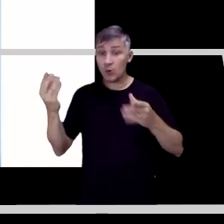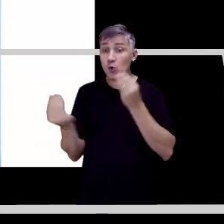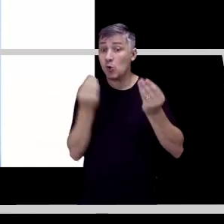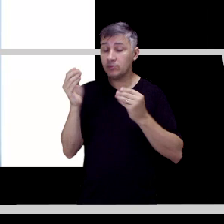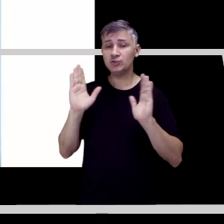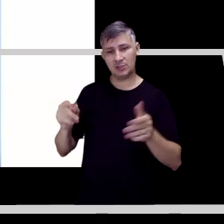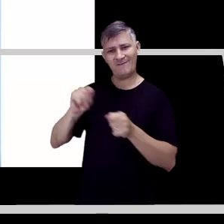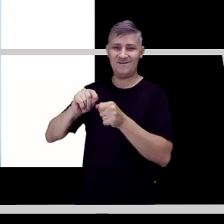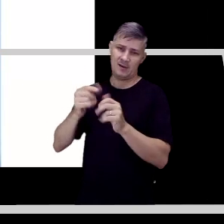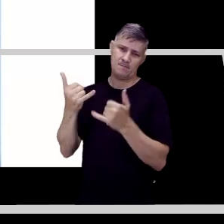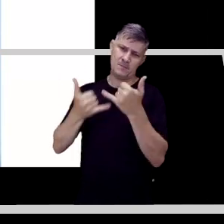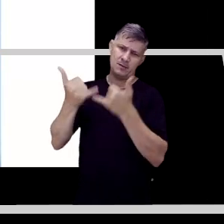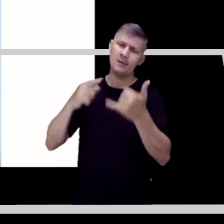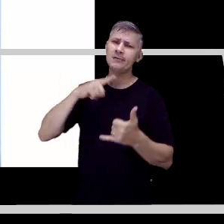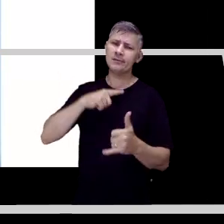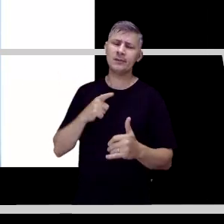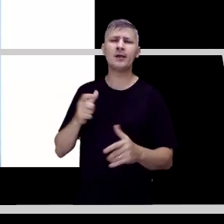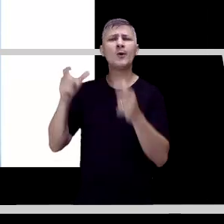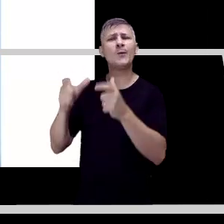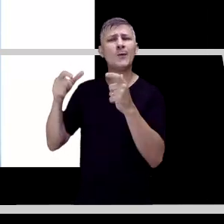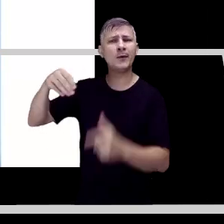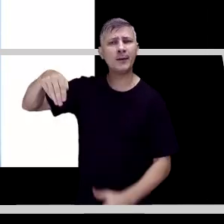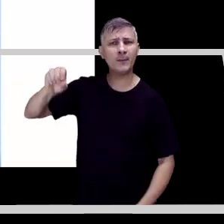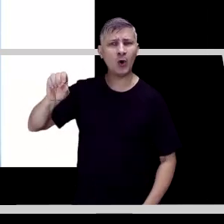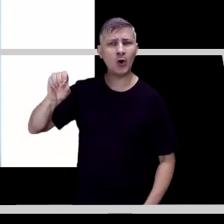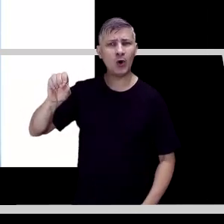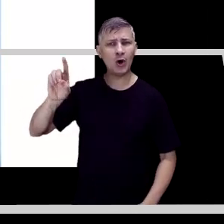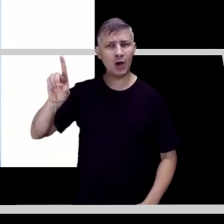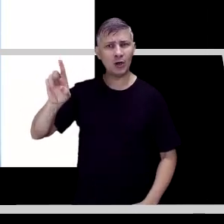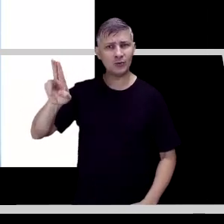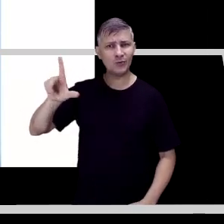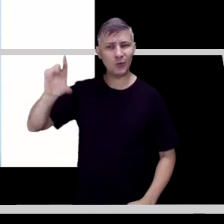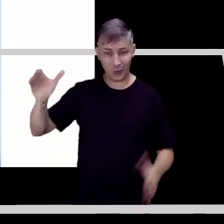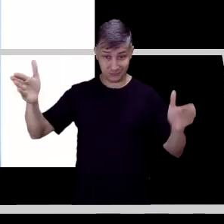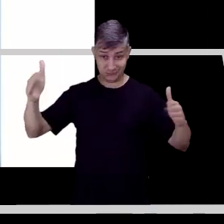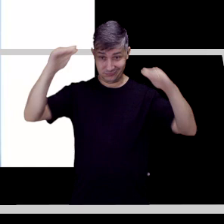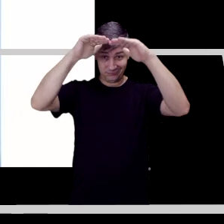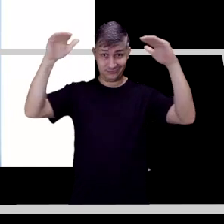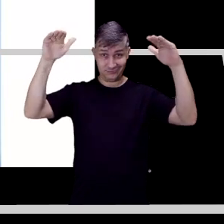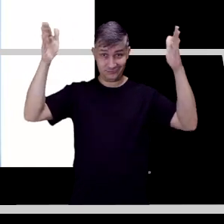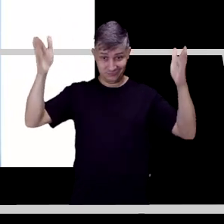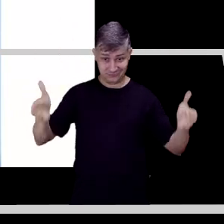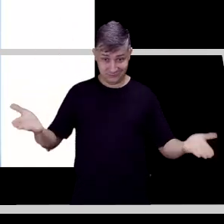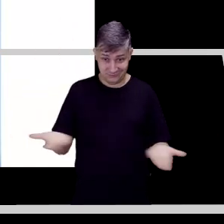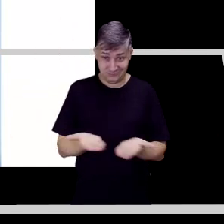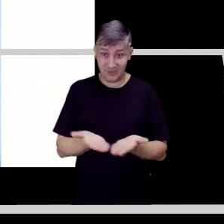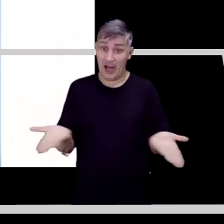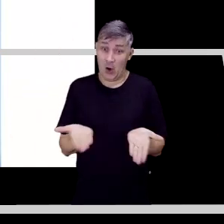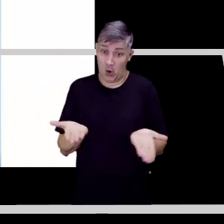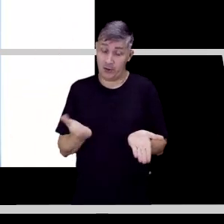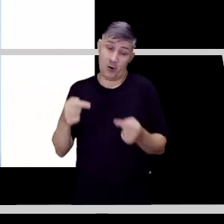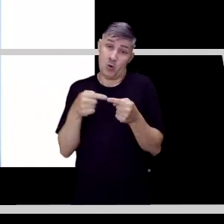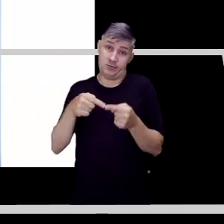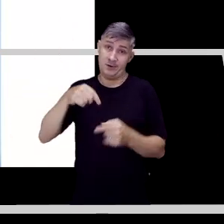terreno. A gente fez essa brincadeira aqui. Nós temos um módulo da Minimod que vocês viram ali antes,